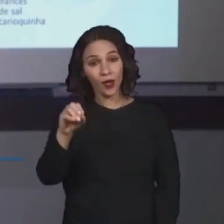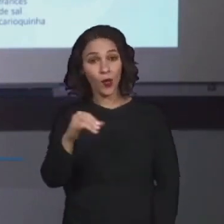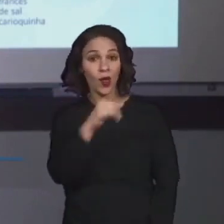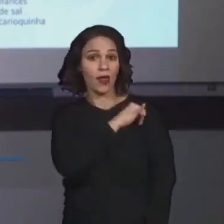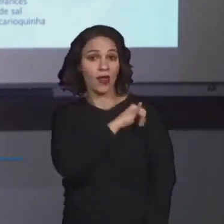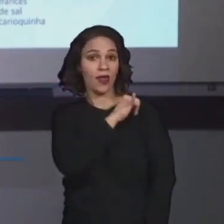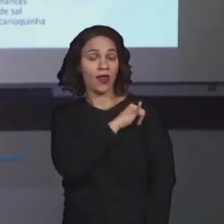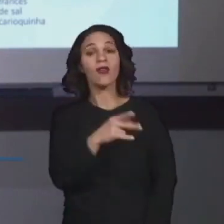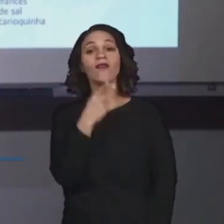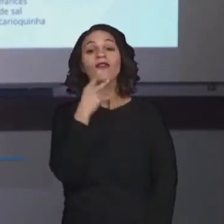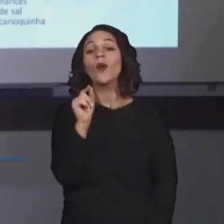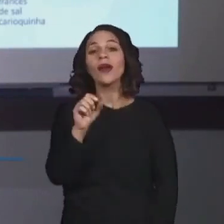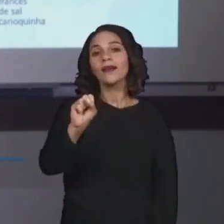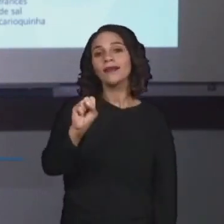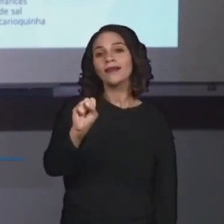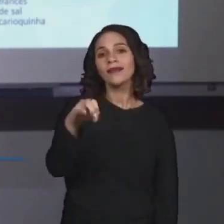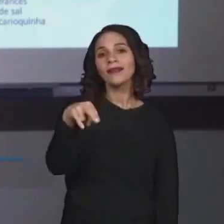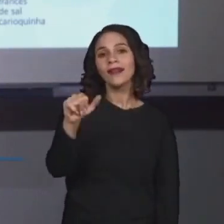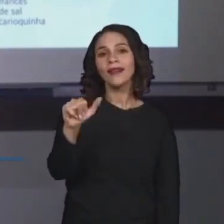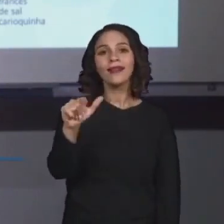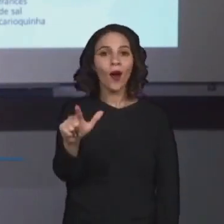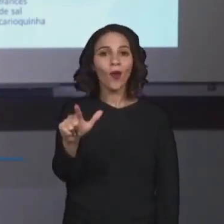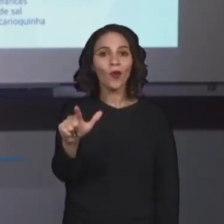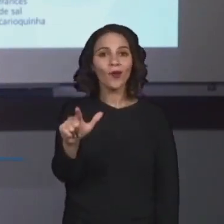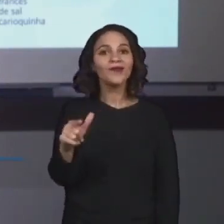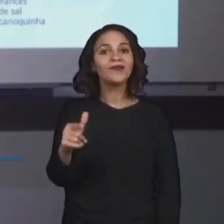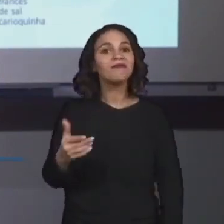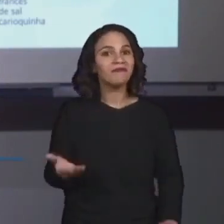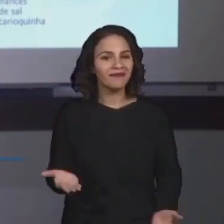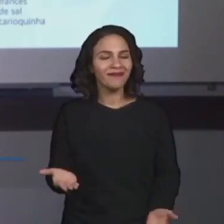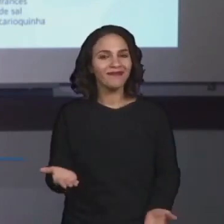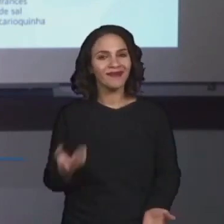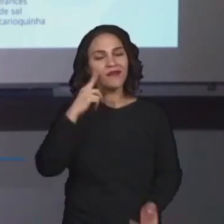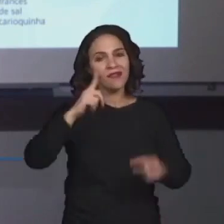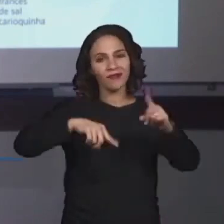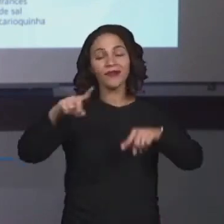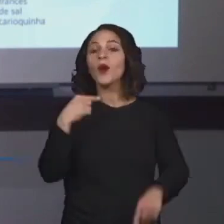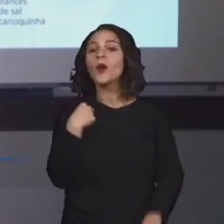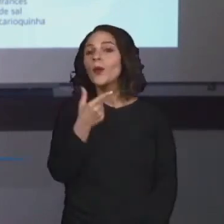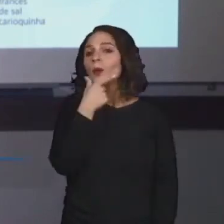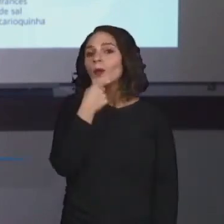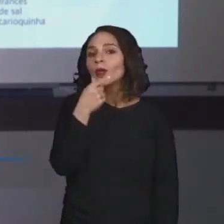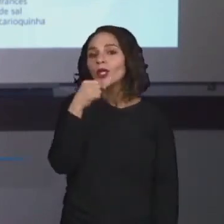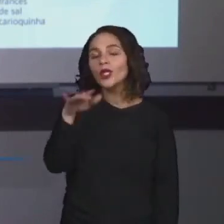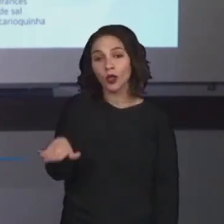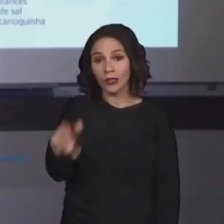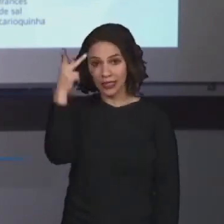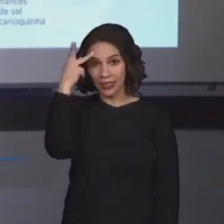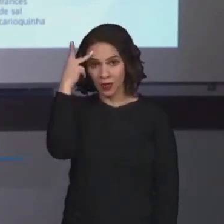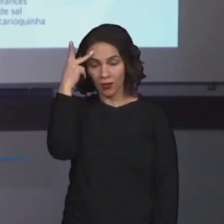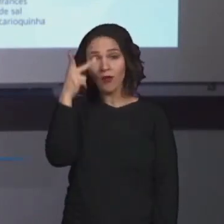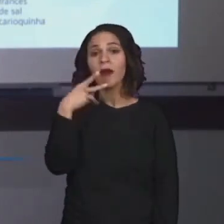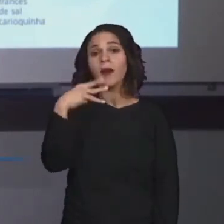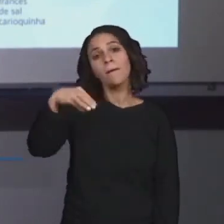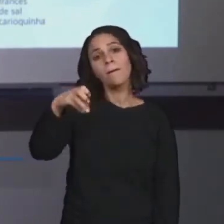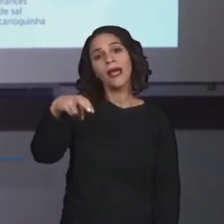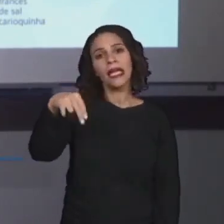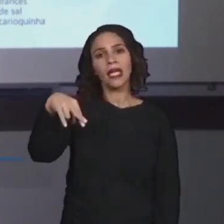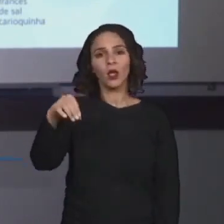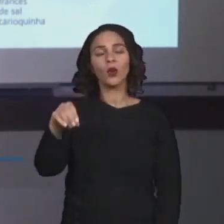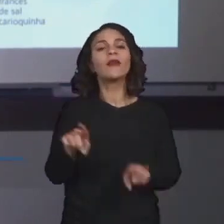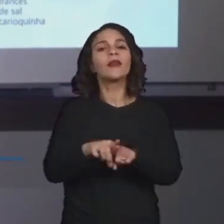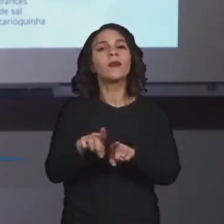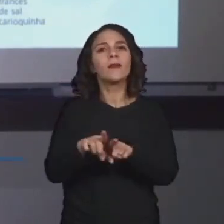fala-se sinal para o mesmo semáforo, tá? Agora, menino. Aqui em São Paulo, nós usamos menino e